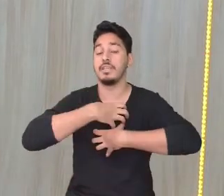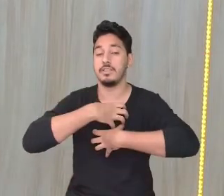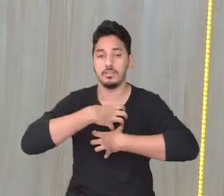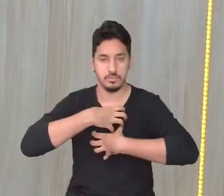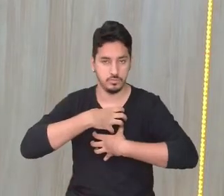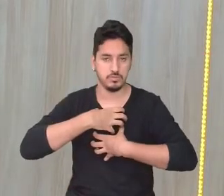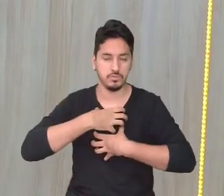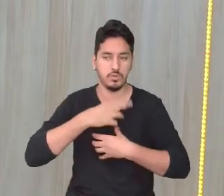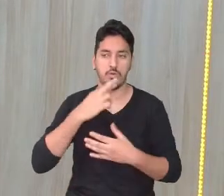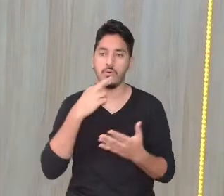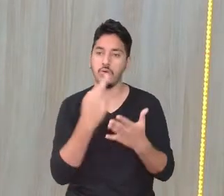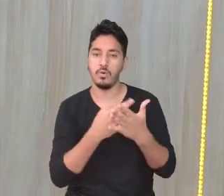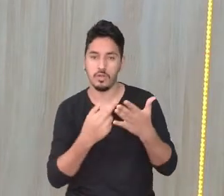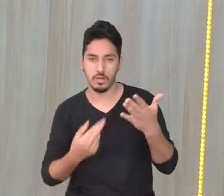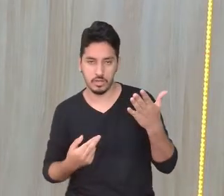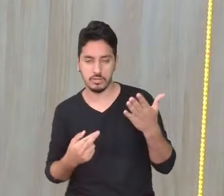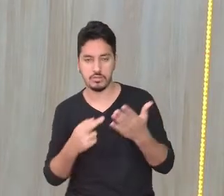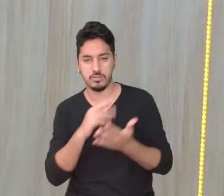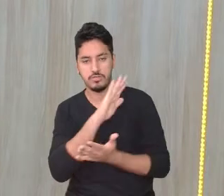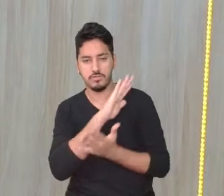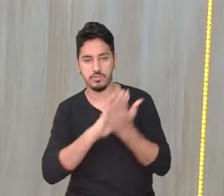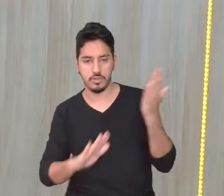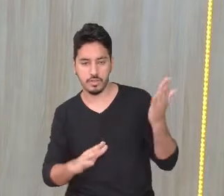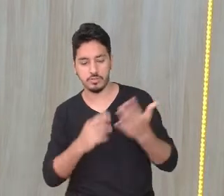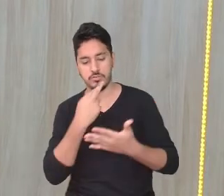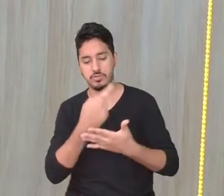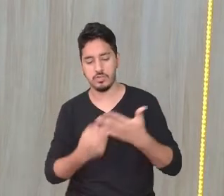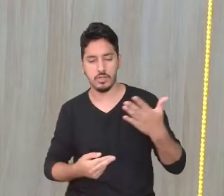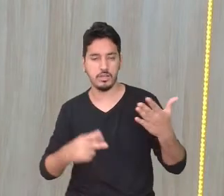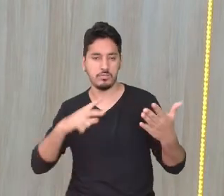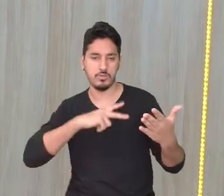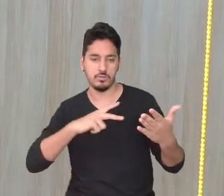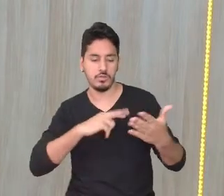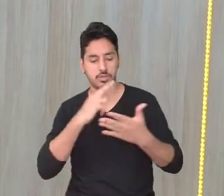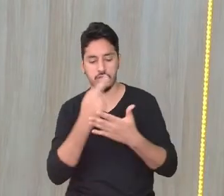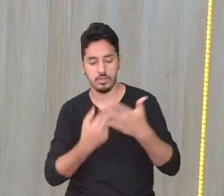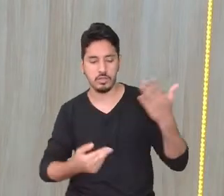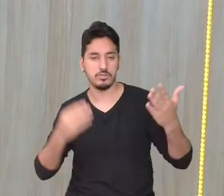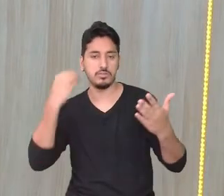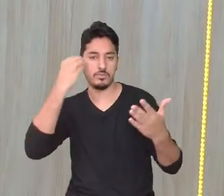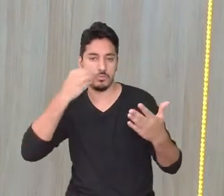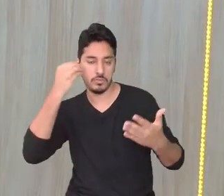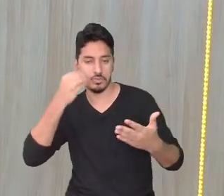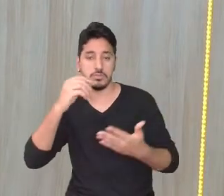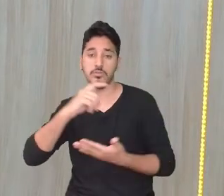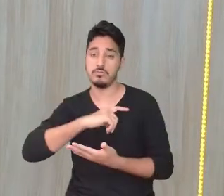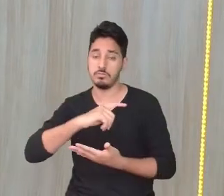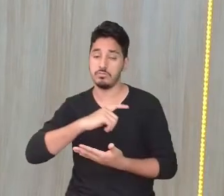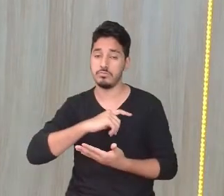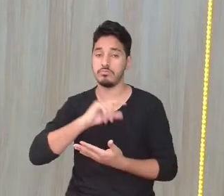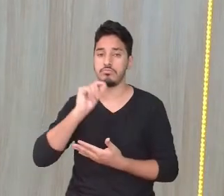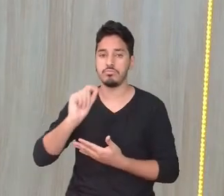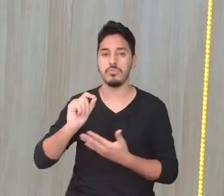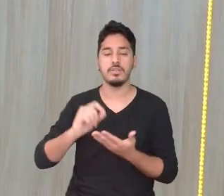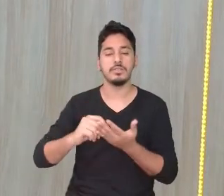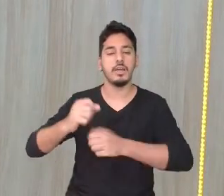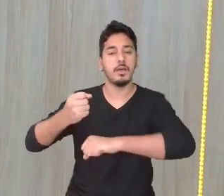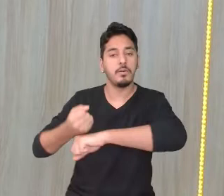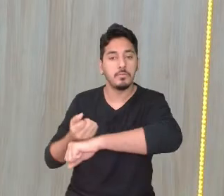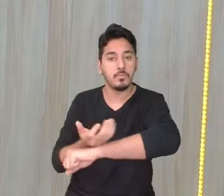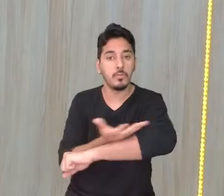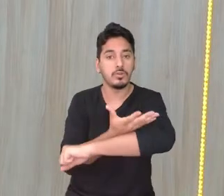o relato, né, o relato de viagem, relato pessoal, relato de experiência. Ele traz essa carga emotiva